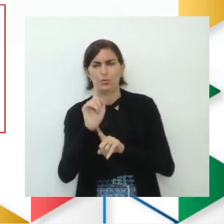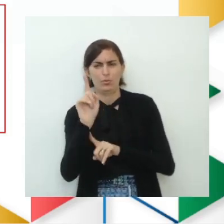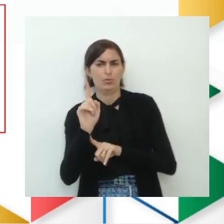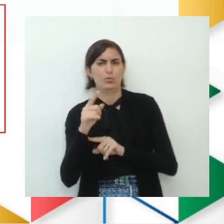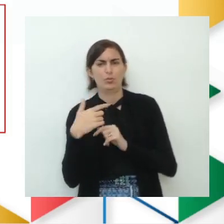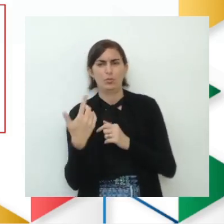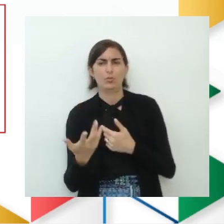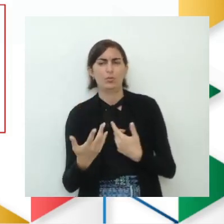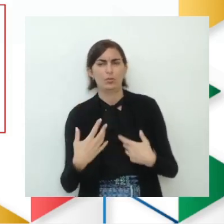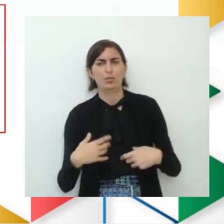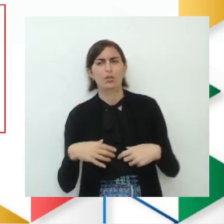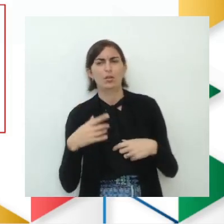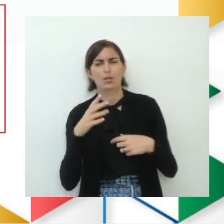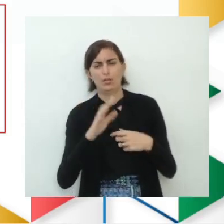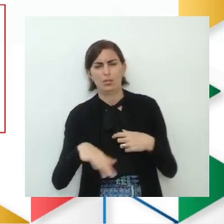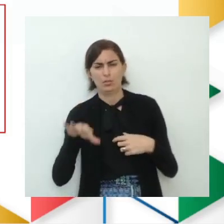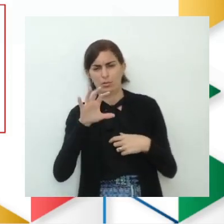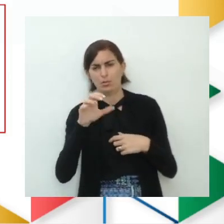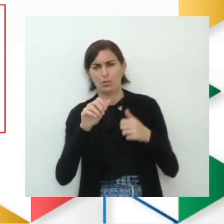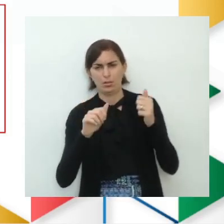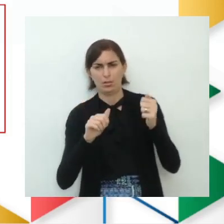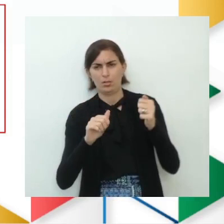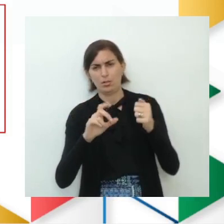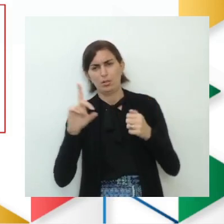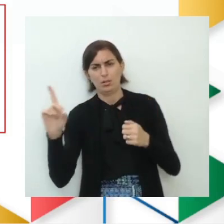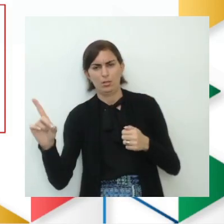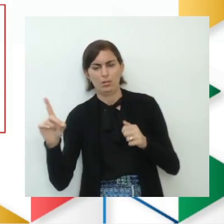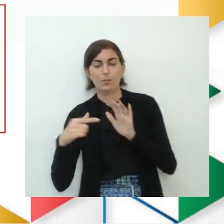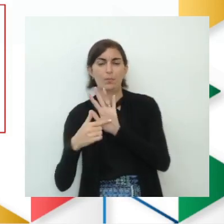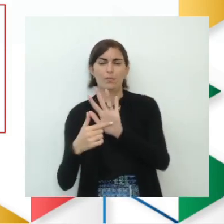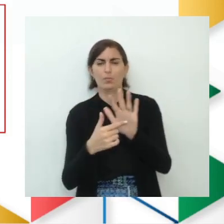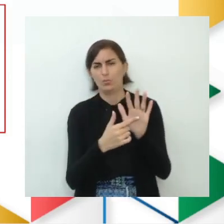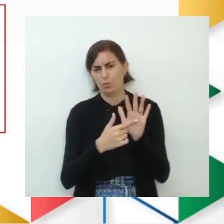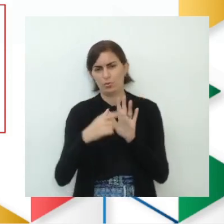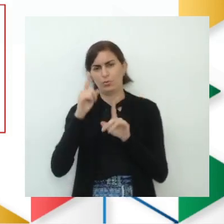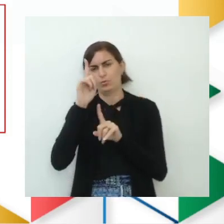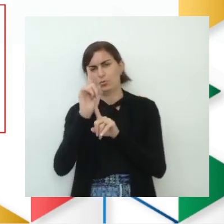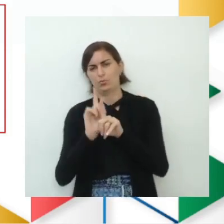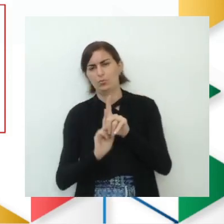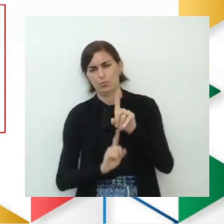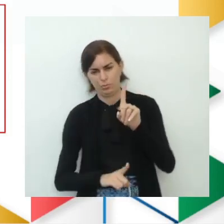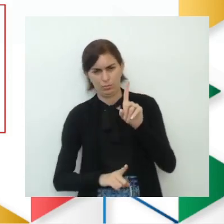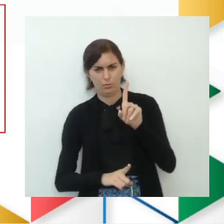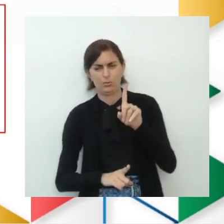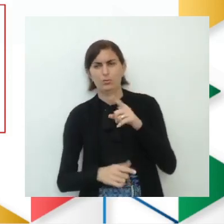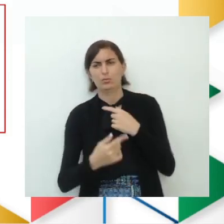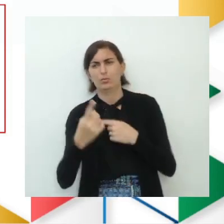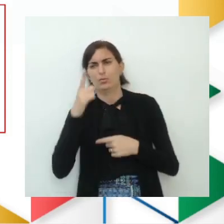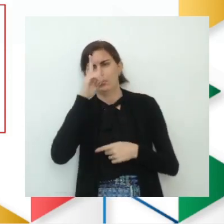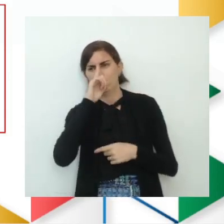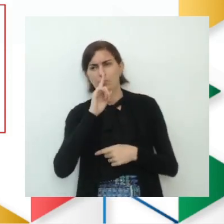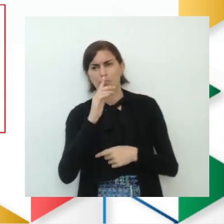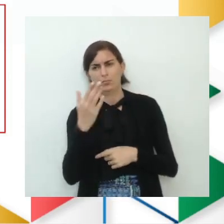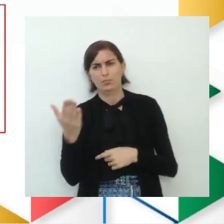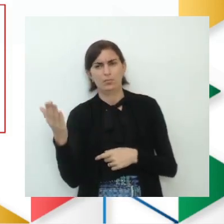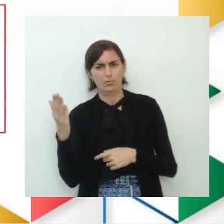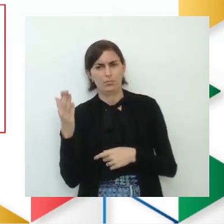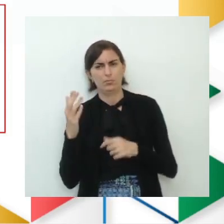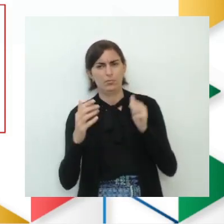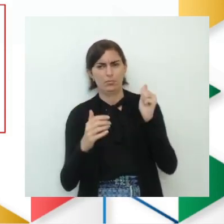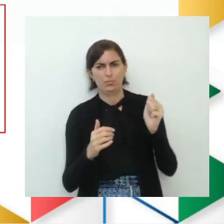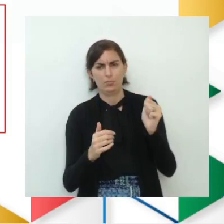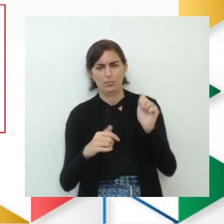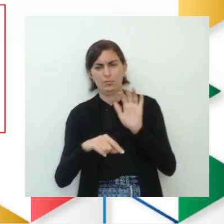leite, enquanto as regiões A e D mostram queda. Vamos olhar no gráfico amarelo aí, ó, preste atenção. A região A